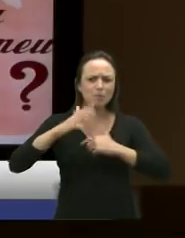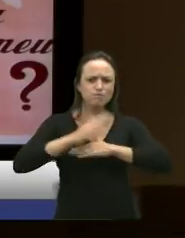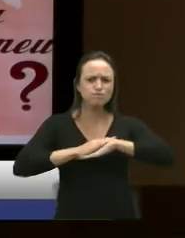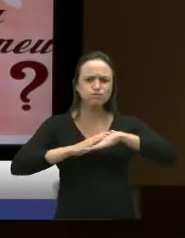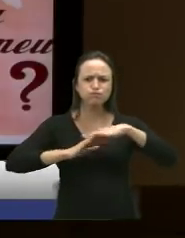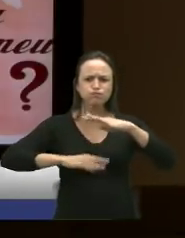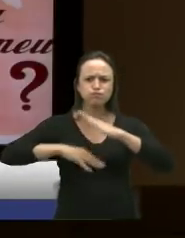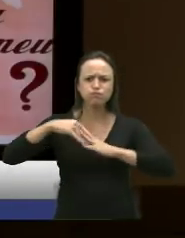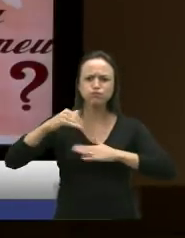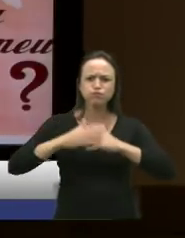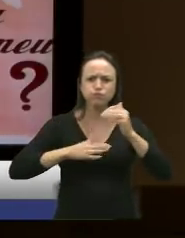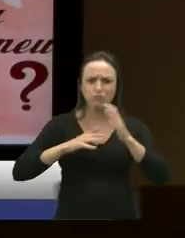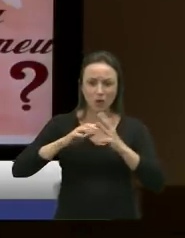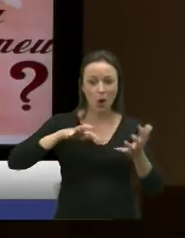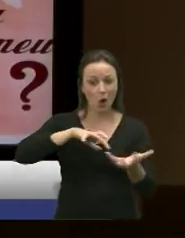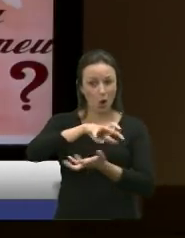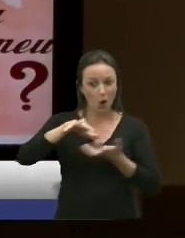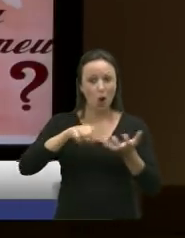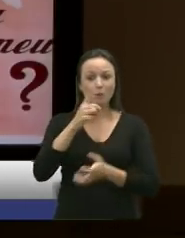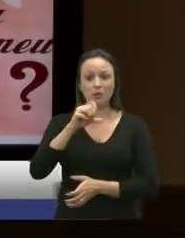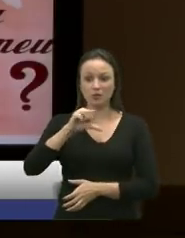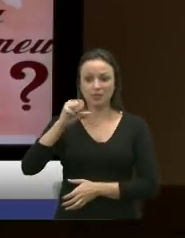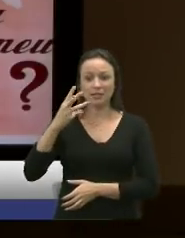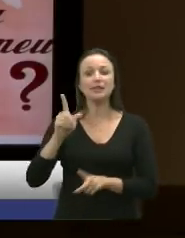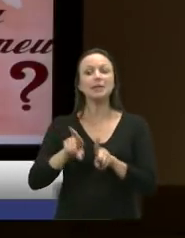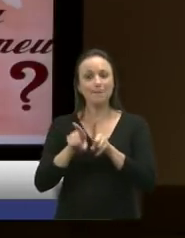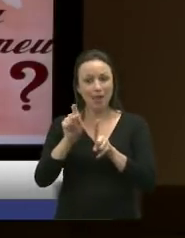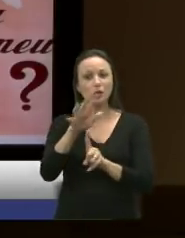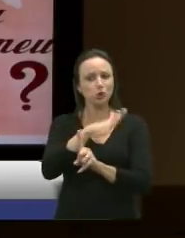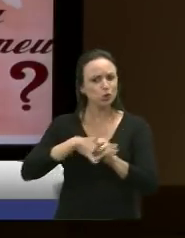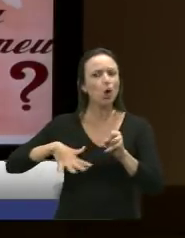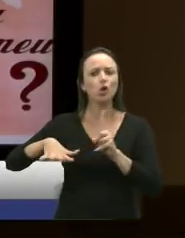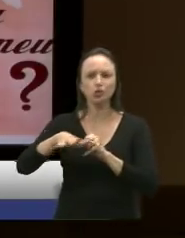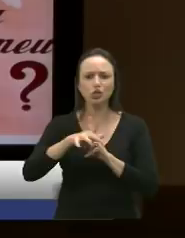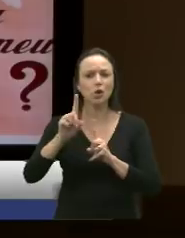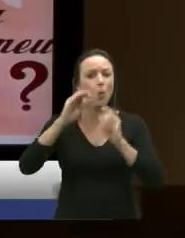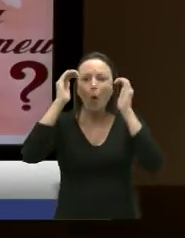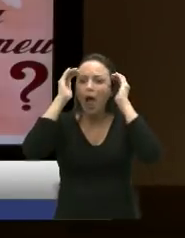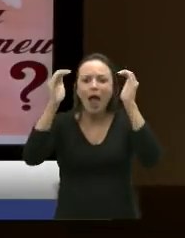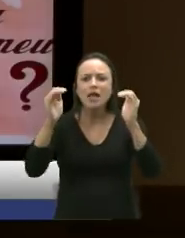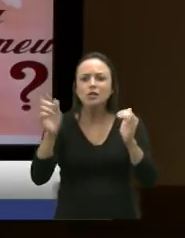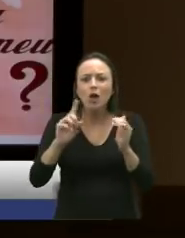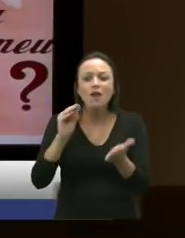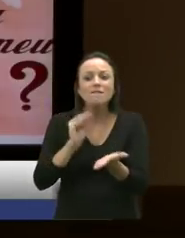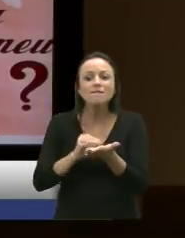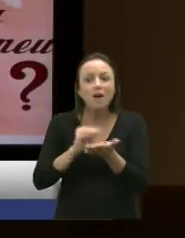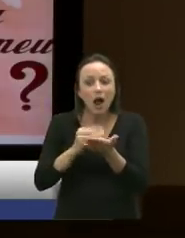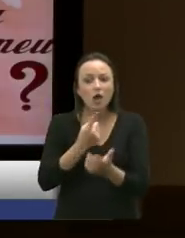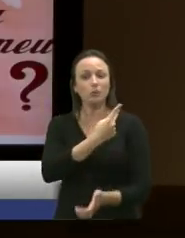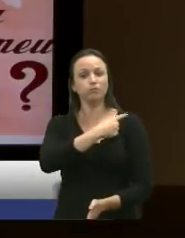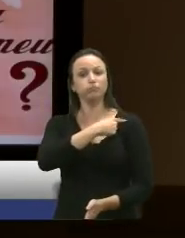de 32 é também sociologia. Revolução de 32 não está sendo respeitada nem no ensino superior.